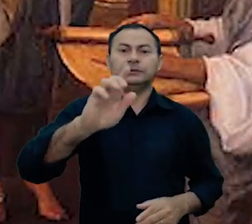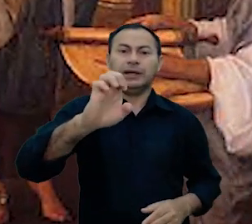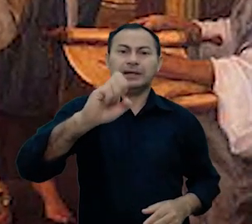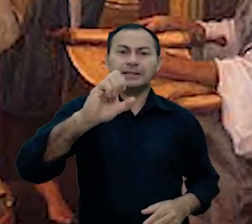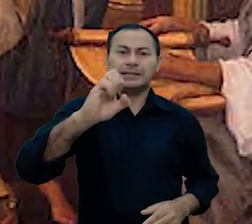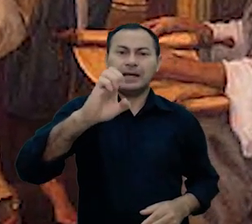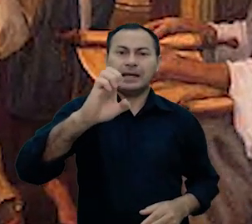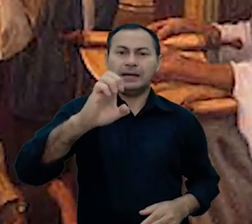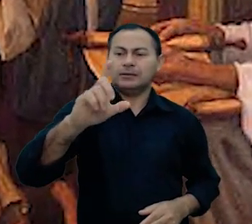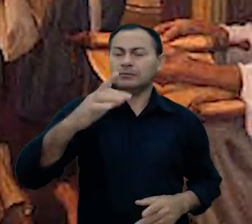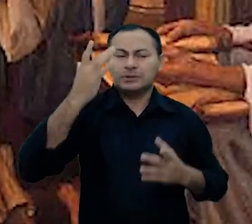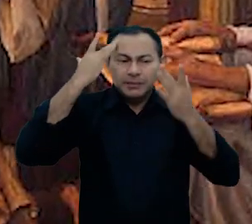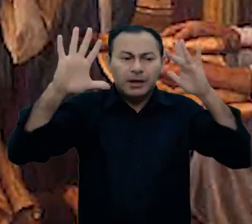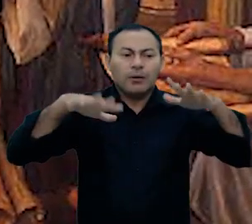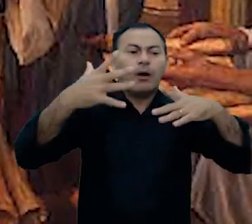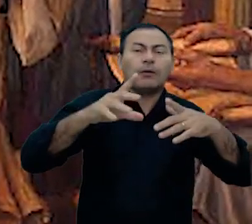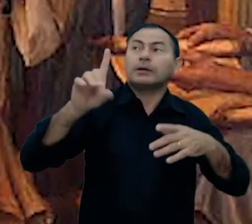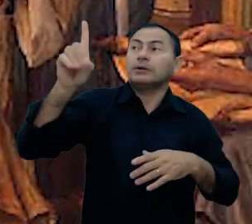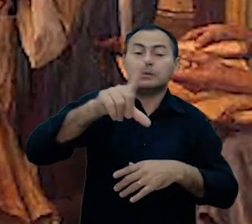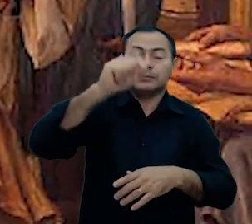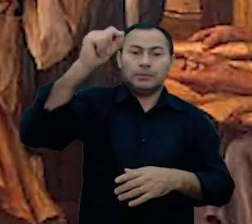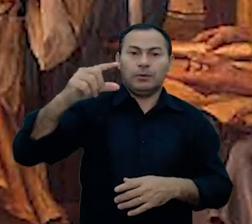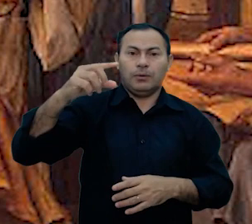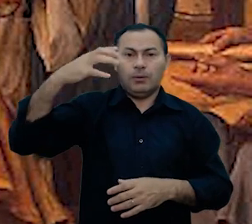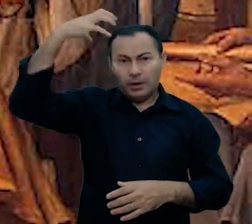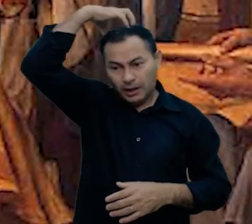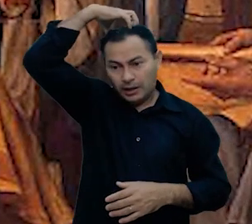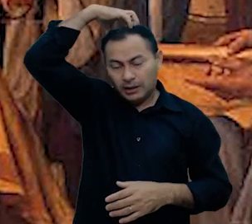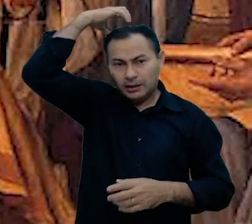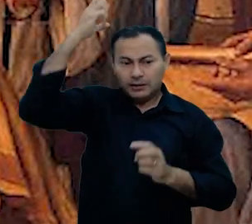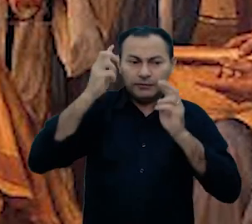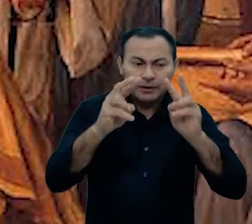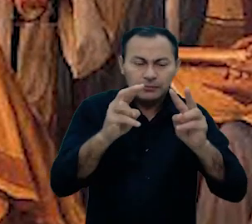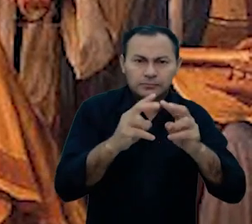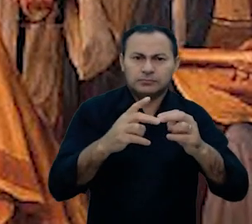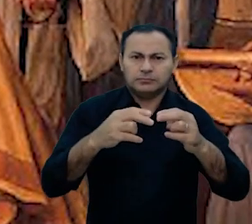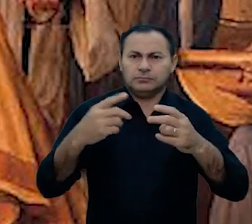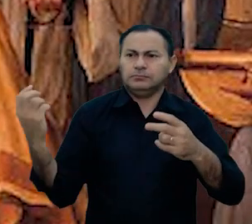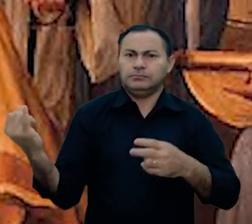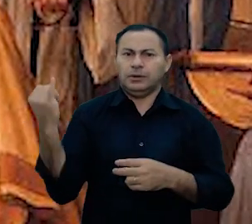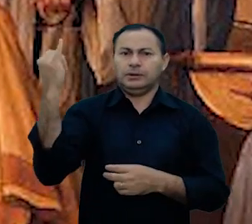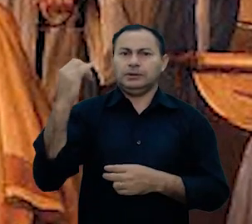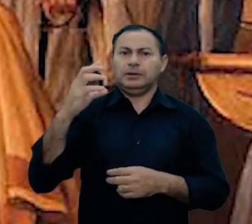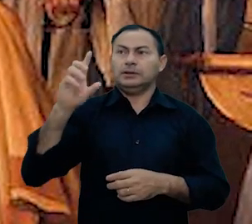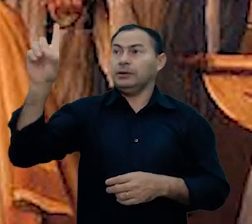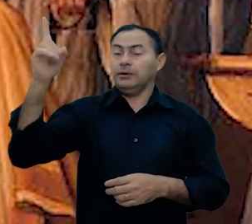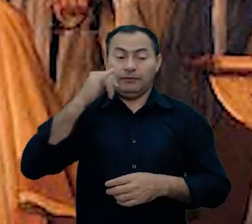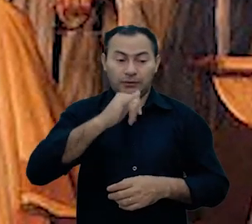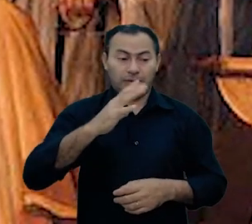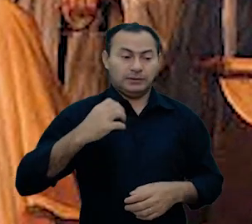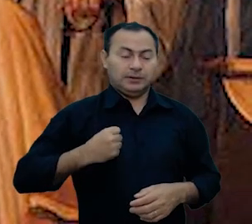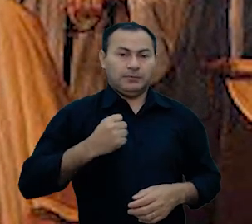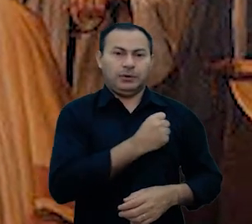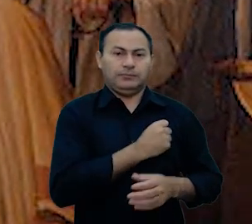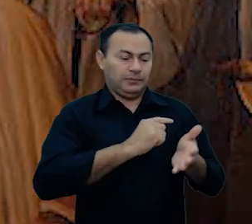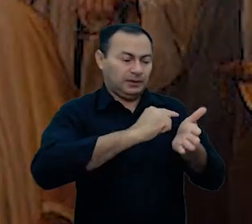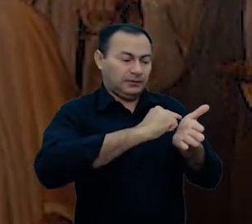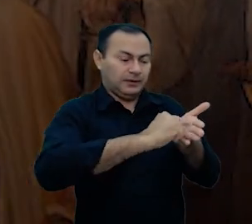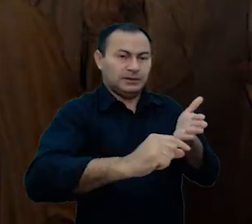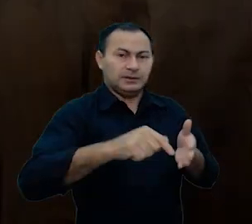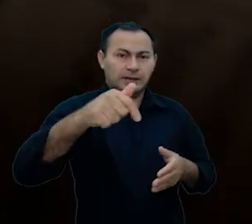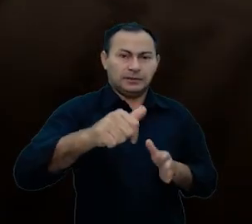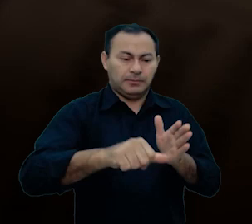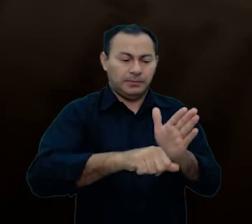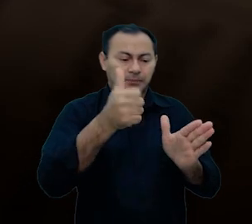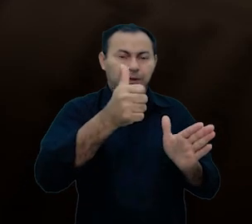o rei. Depois que o primeiro filho veio à frente, Deus disse algo muito importante a Samuel. Está no versículo 7 de